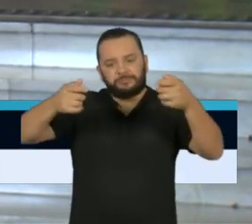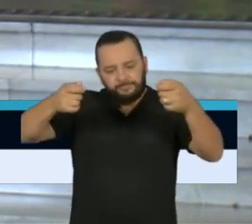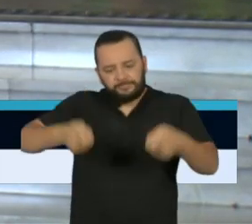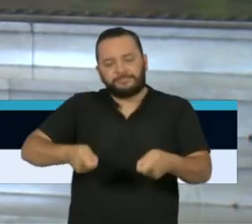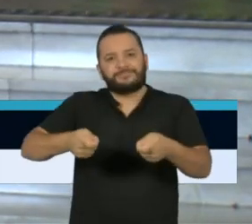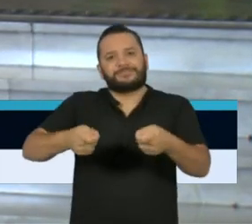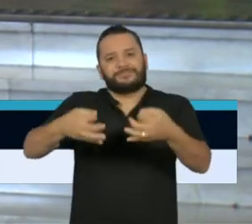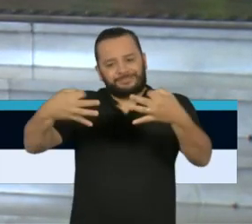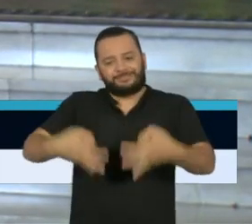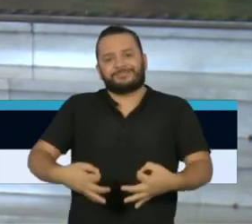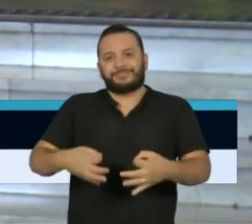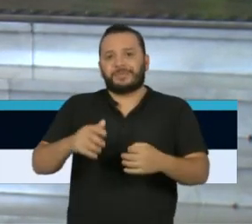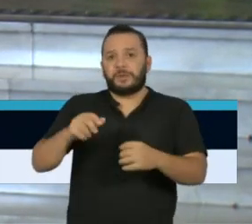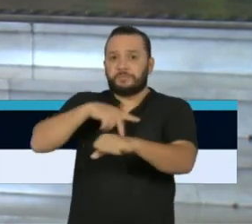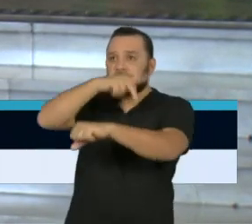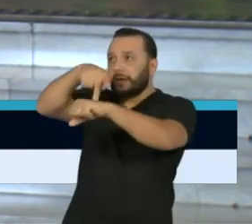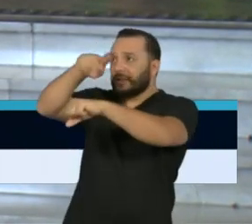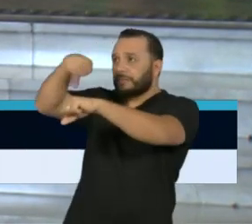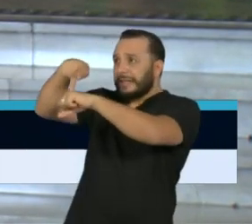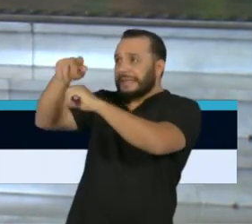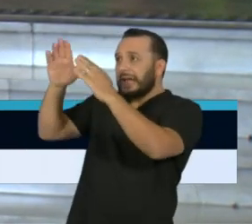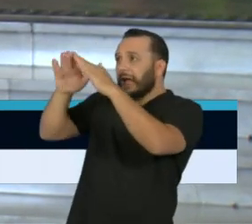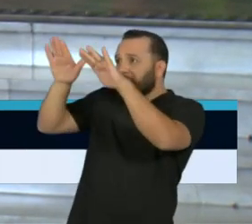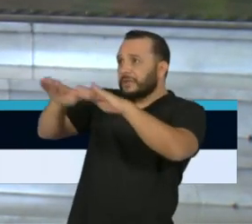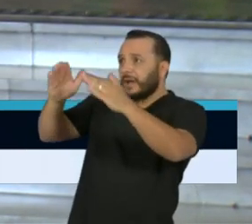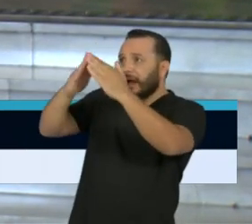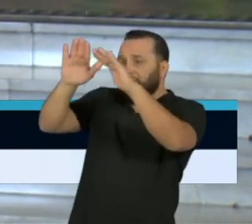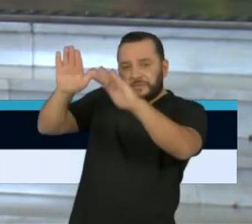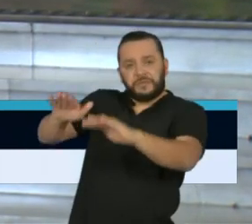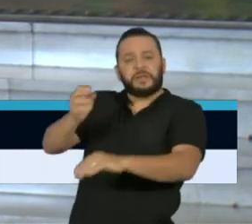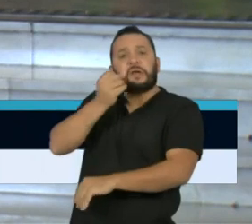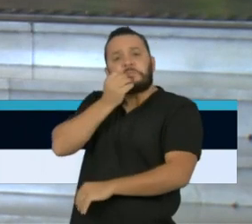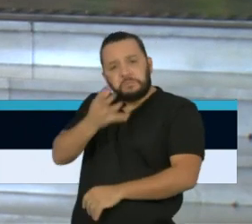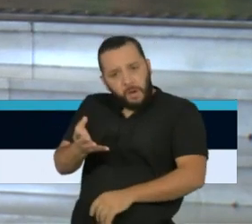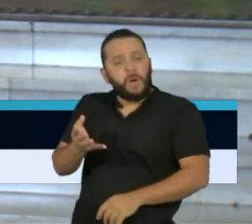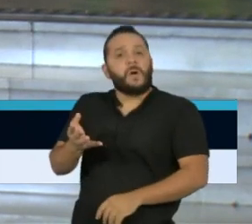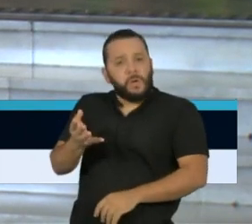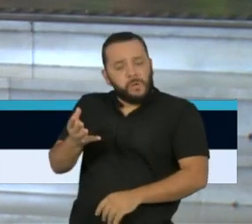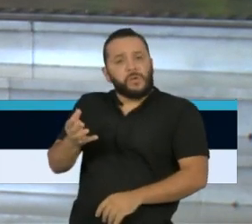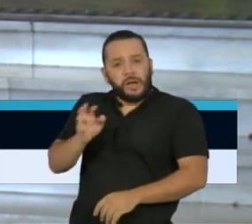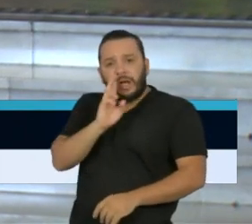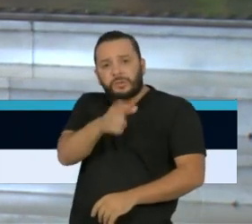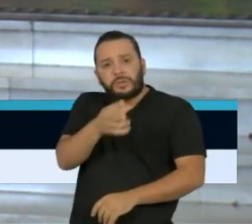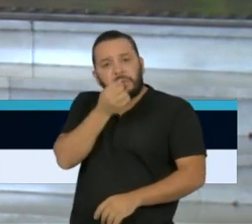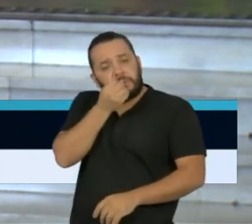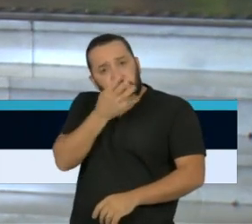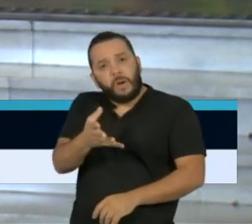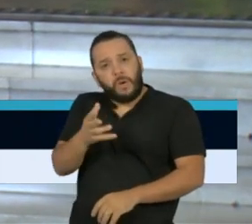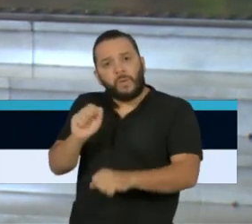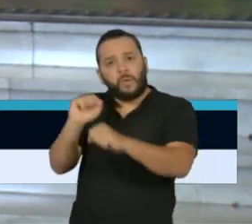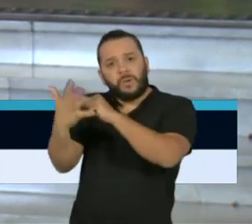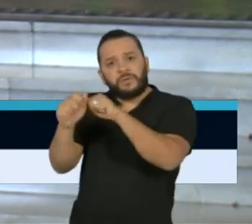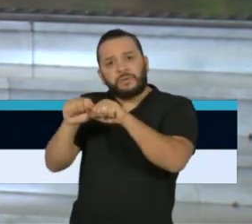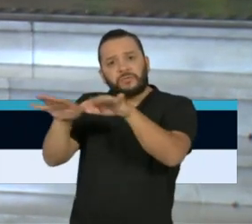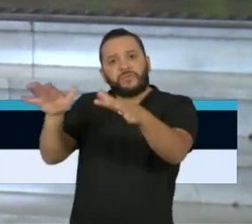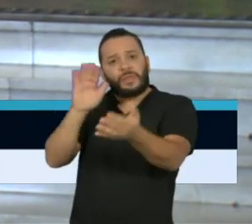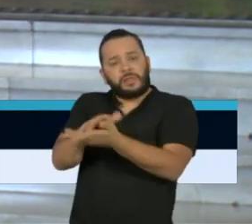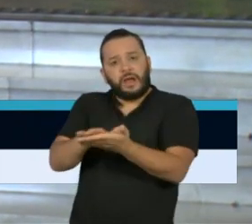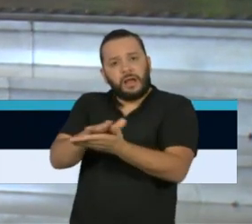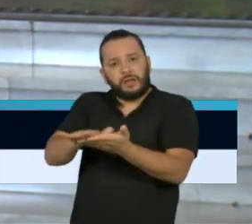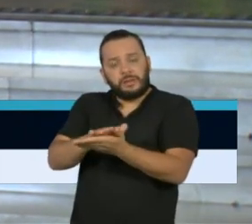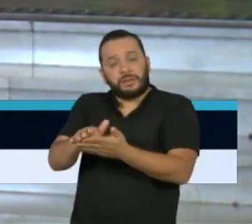que as experiências internacionais têm reproduzido adequadamente resultados onde há